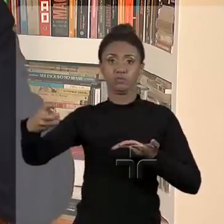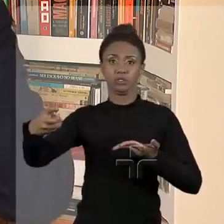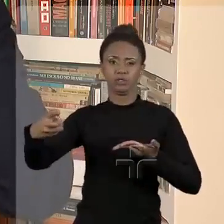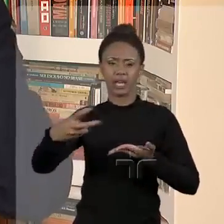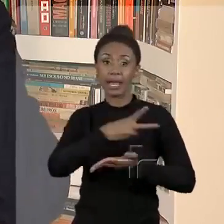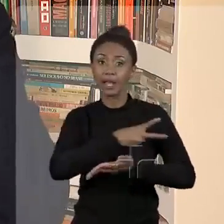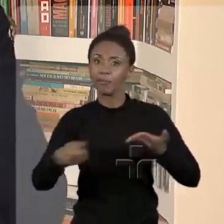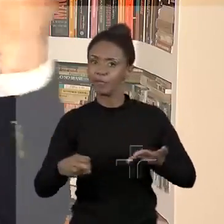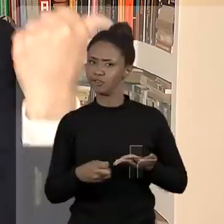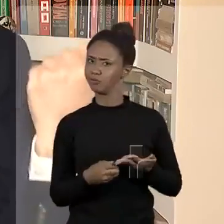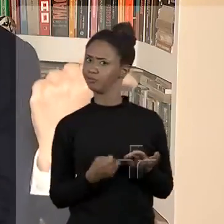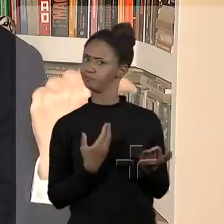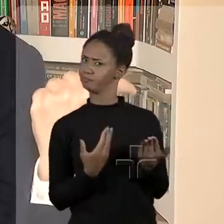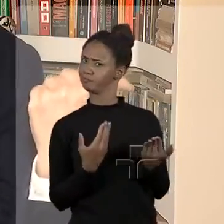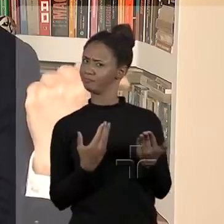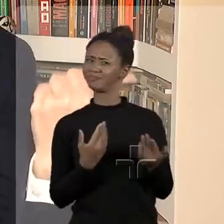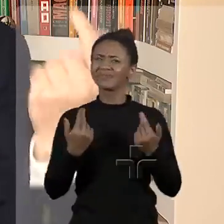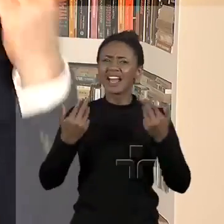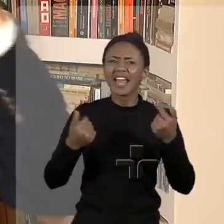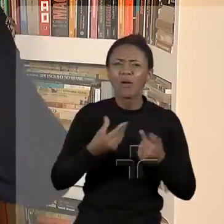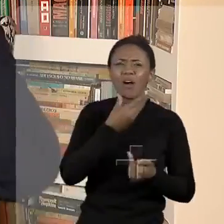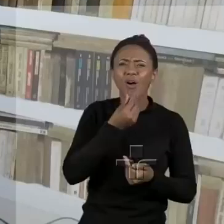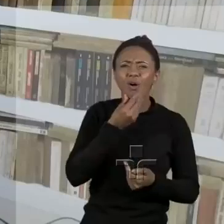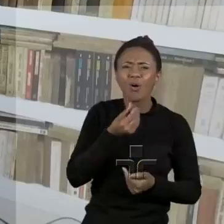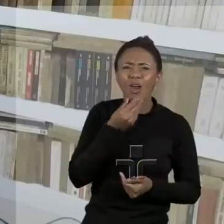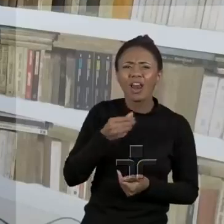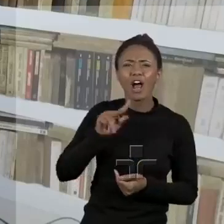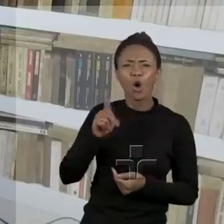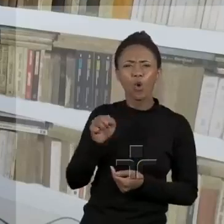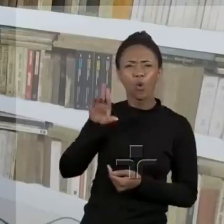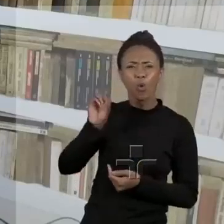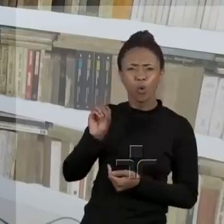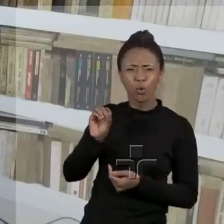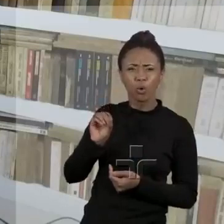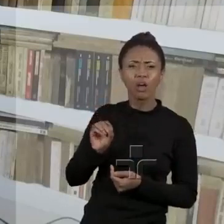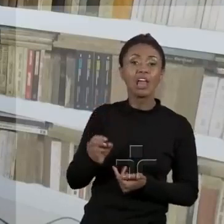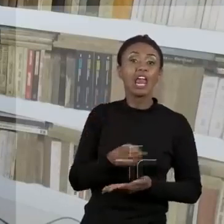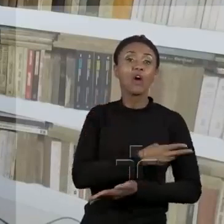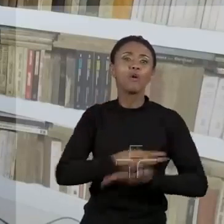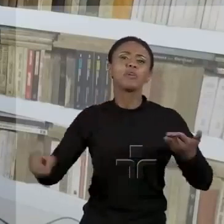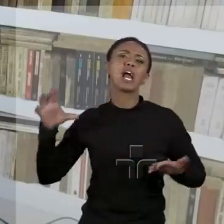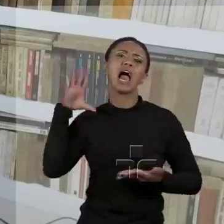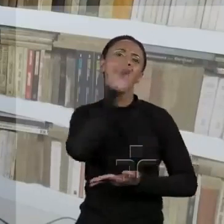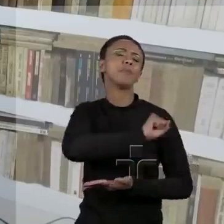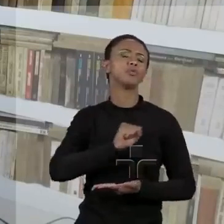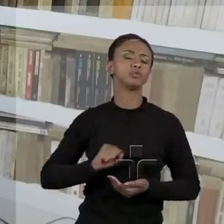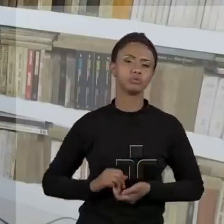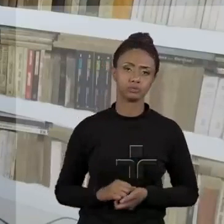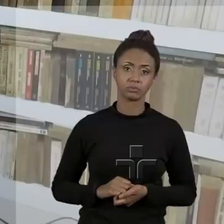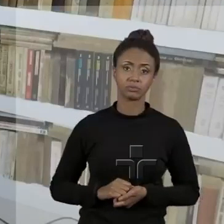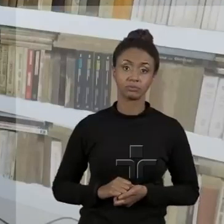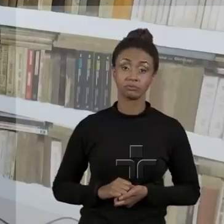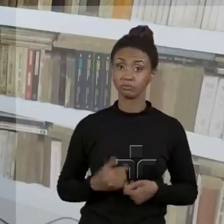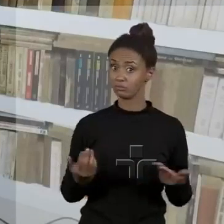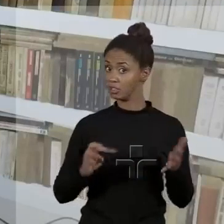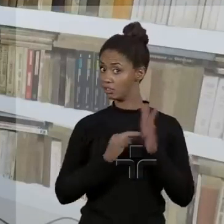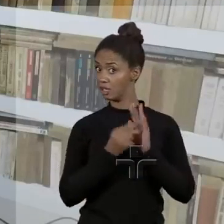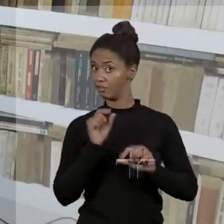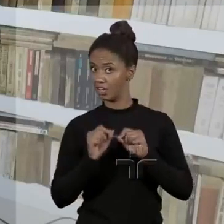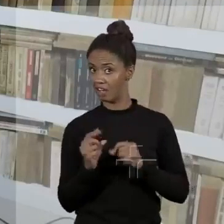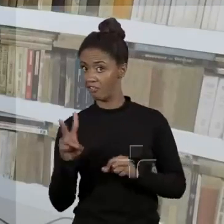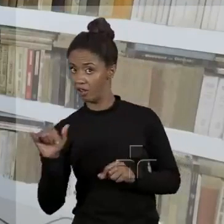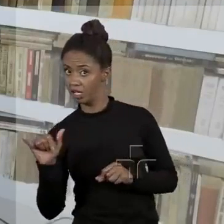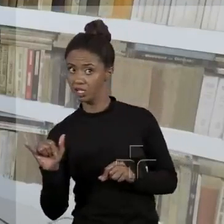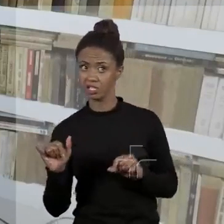lá Paraguai. Ou seja, como aquele do Monsenhor Lugo. Um impeachment que vai ser resolvido rapidamente. Sinal, vai ocorrer, não vai